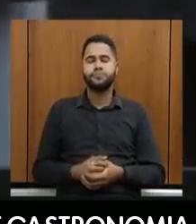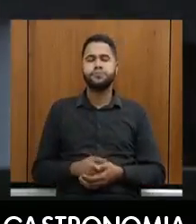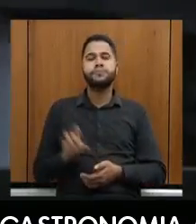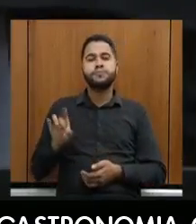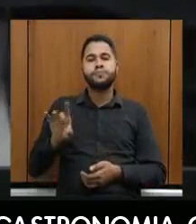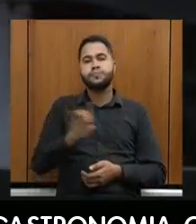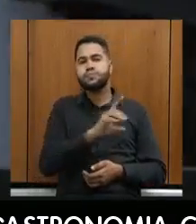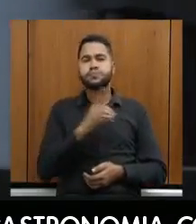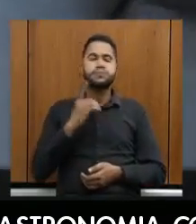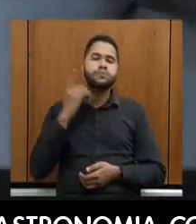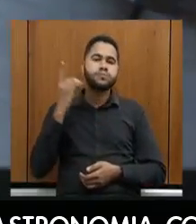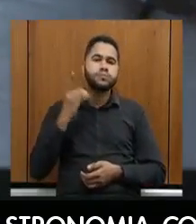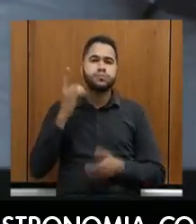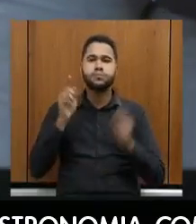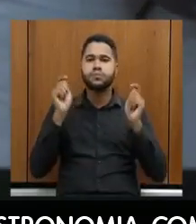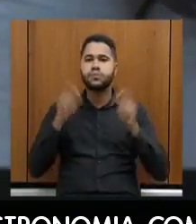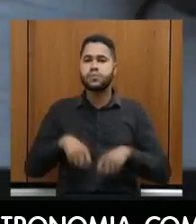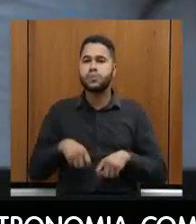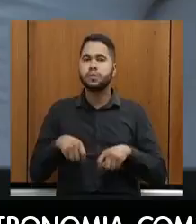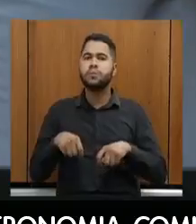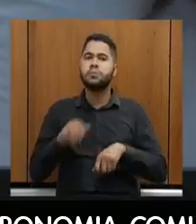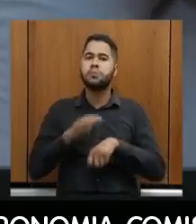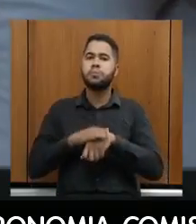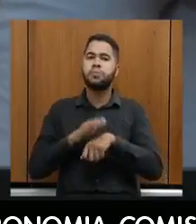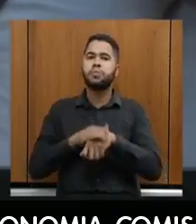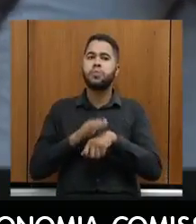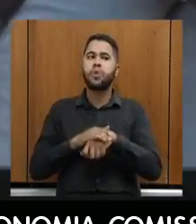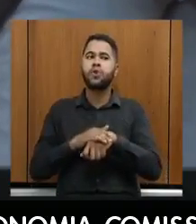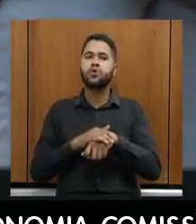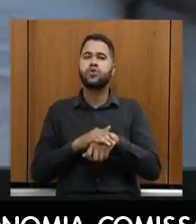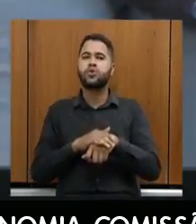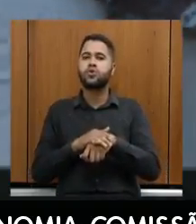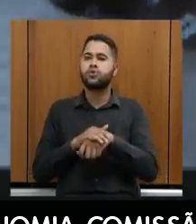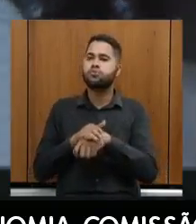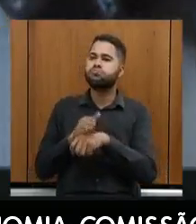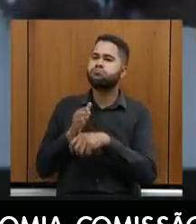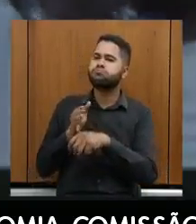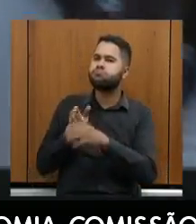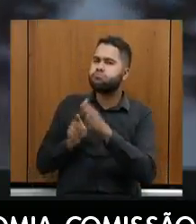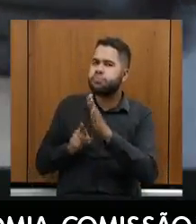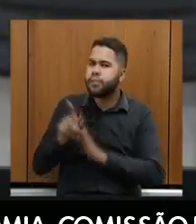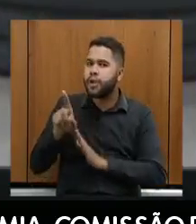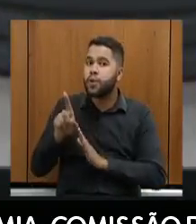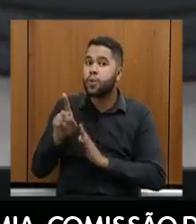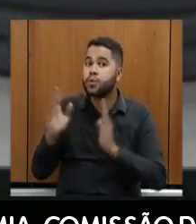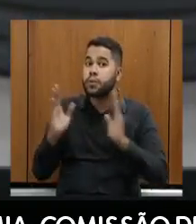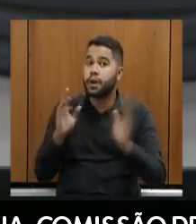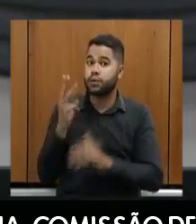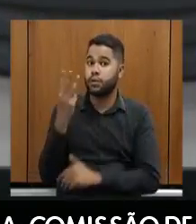cada deputado poderá fazer uma interpelação pelo prazo de 3 minutos.